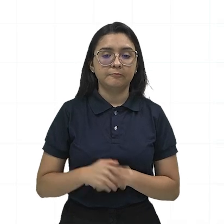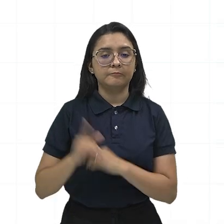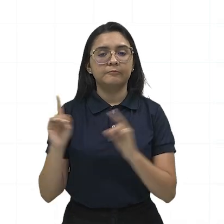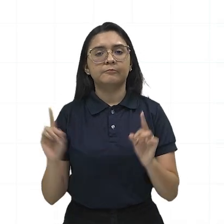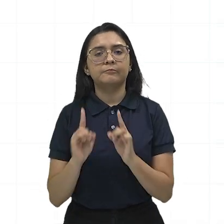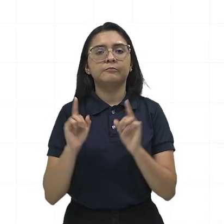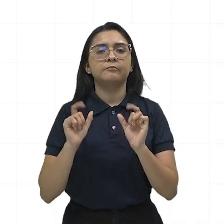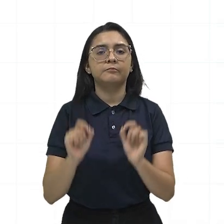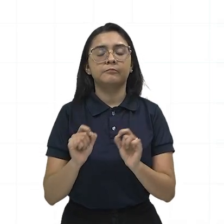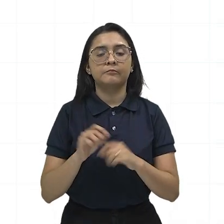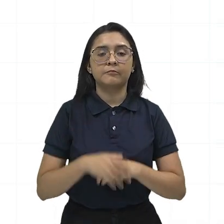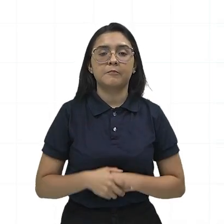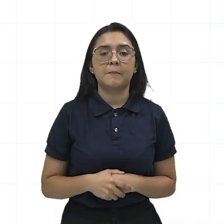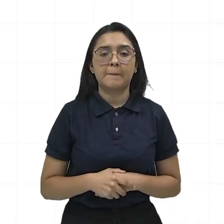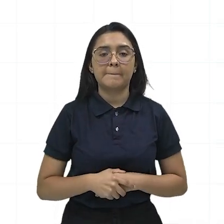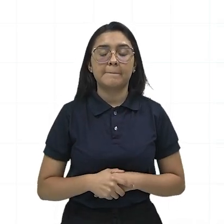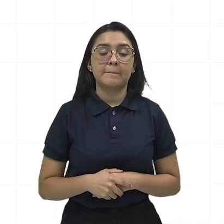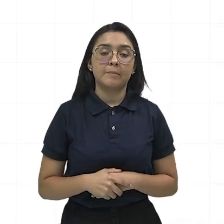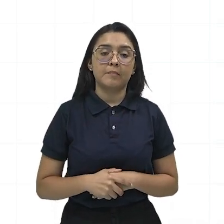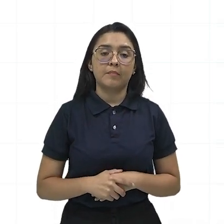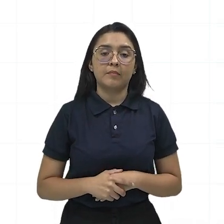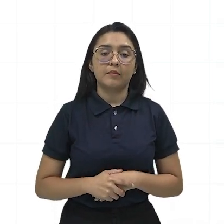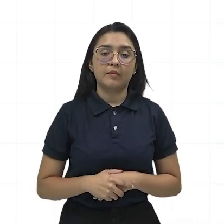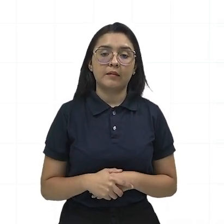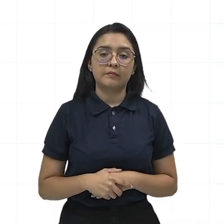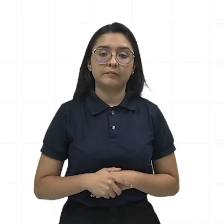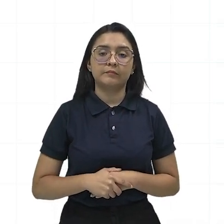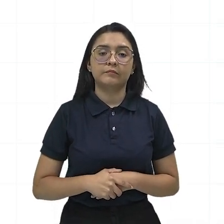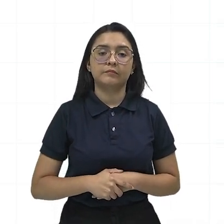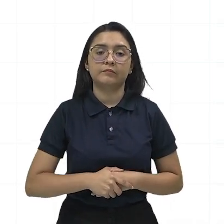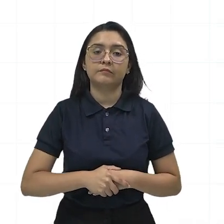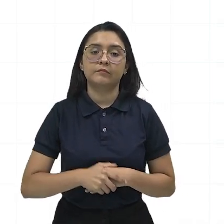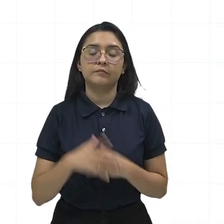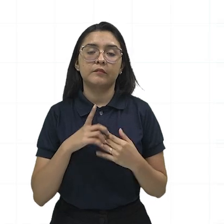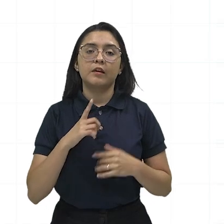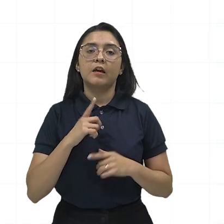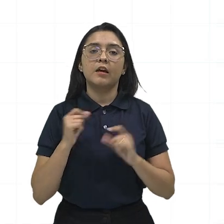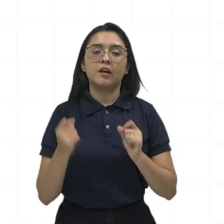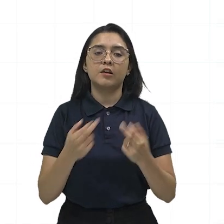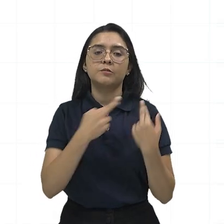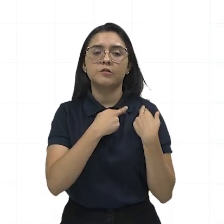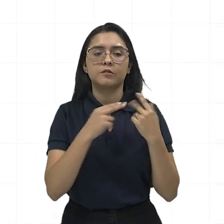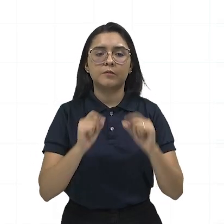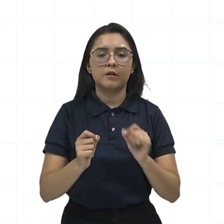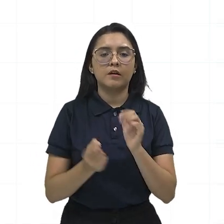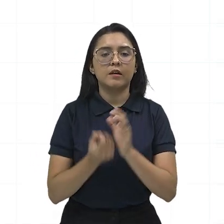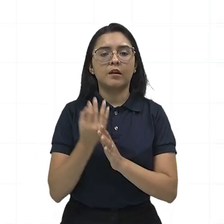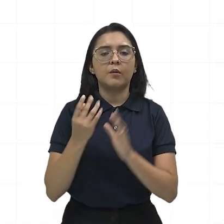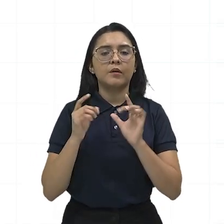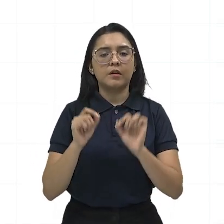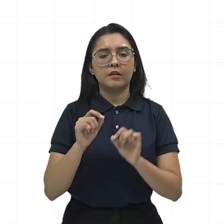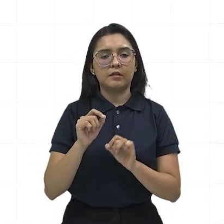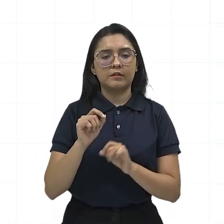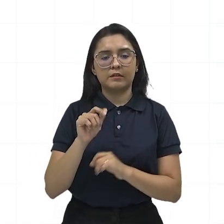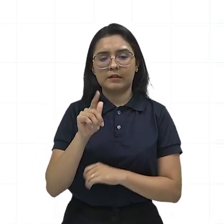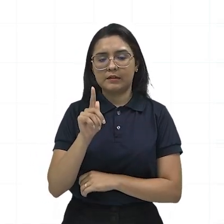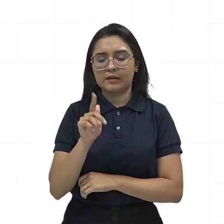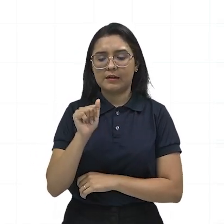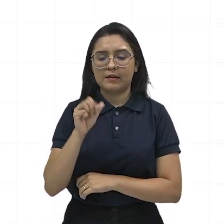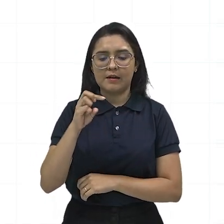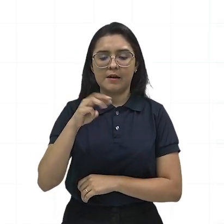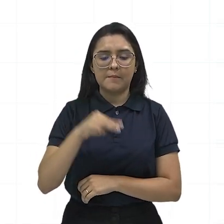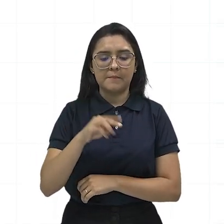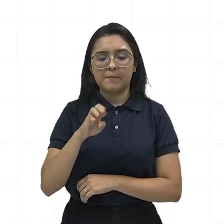feminino, uma parte desse corpo aí, ela é responsável por formar os gametas, ou seja, aquele material que